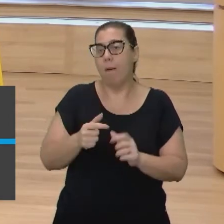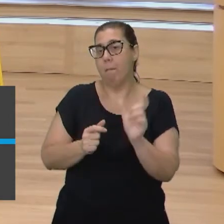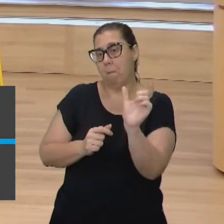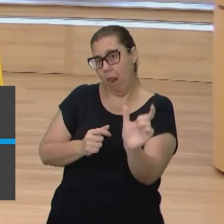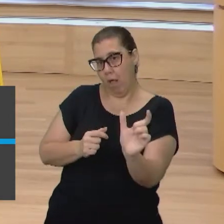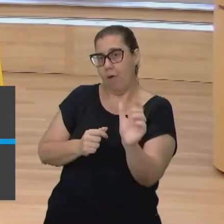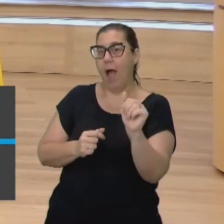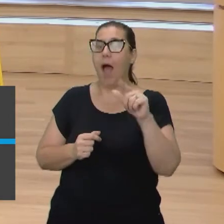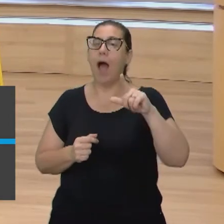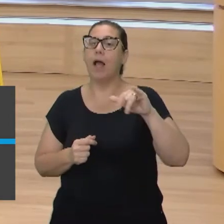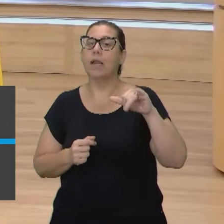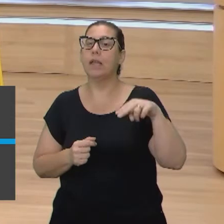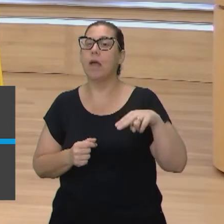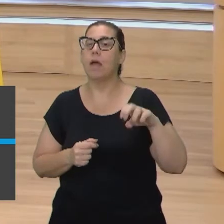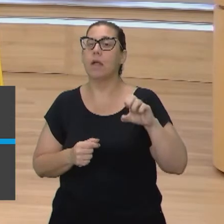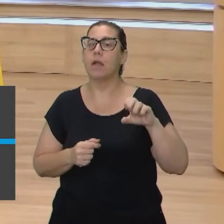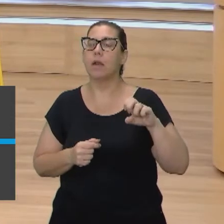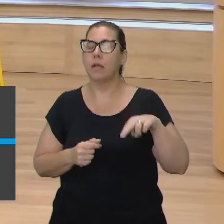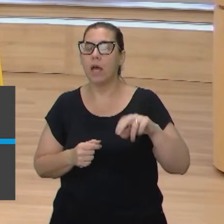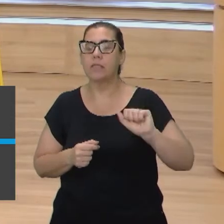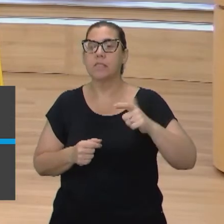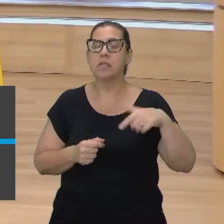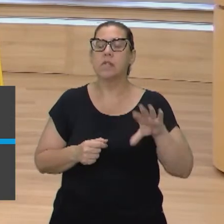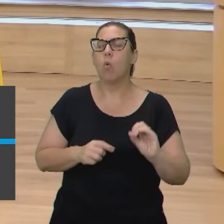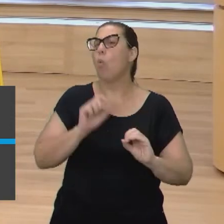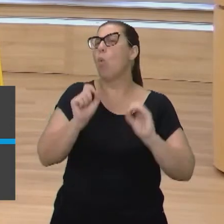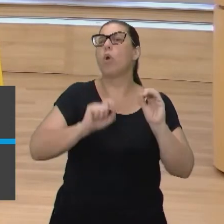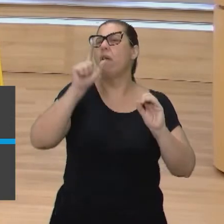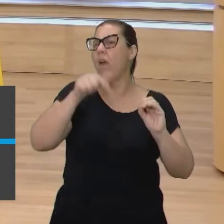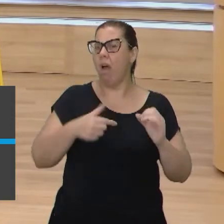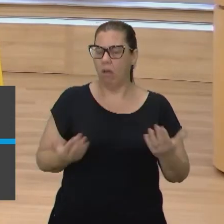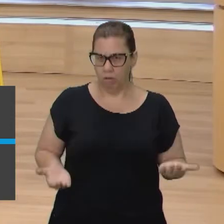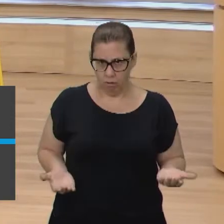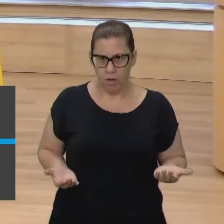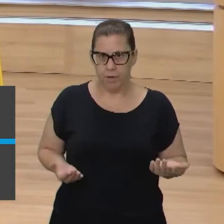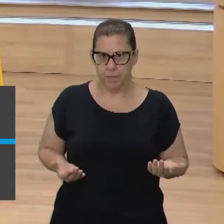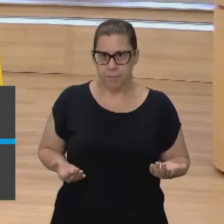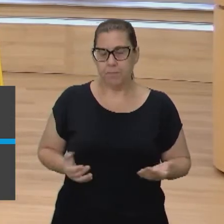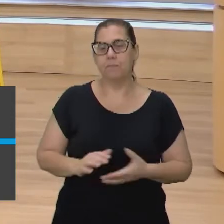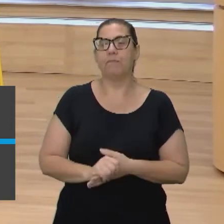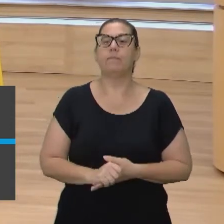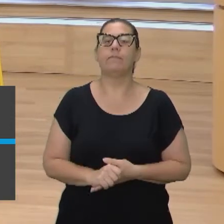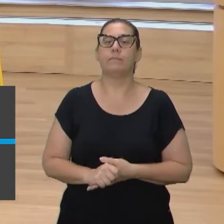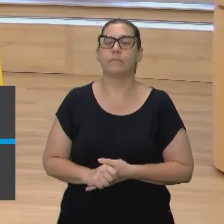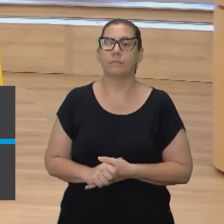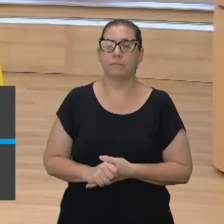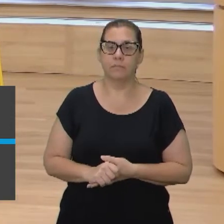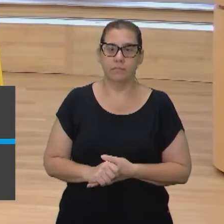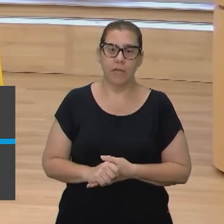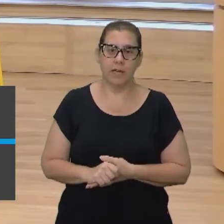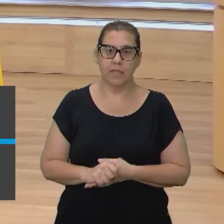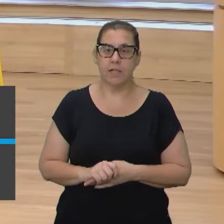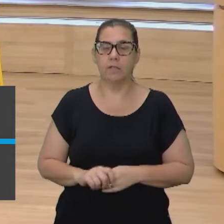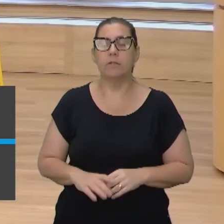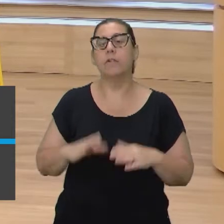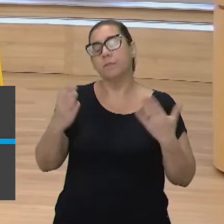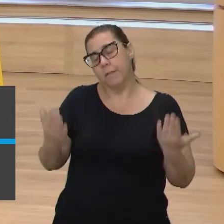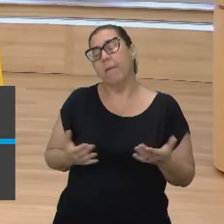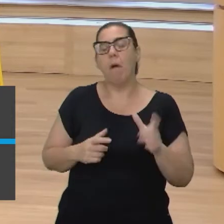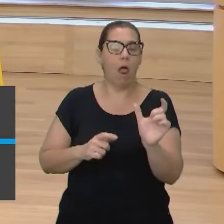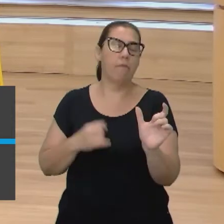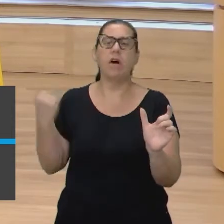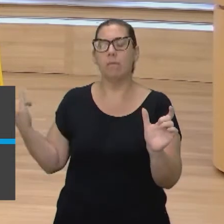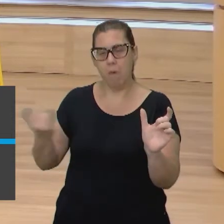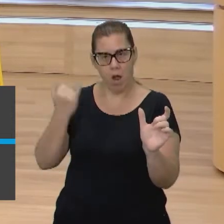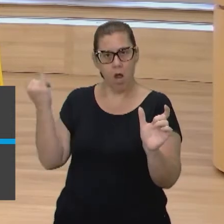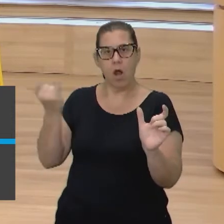vou gastar um pouco aqui, eu vou mostrar aqui a minha erudição, brincadeira, gente, mas eu vou gastar, mas que é uma palavra importante,